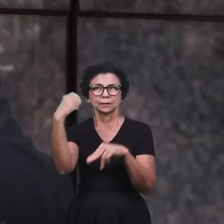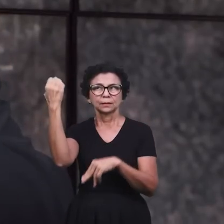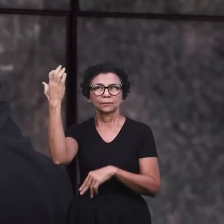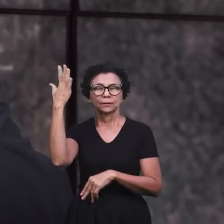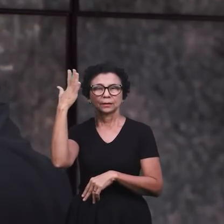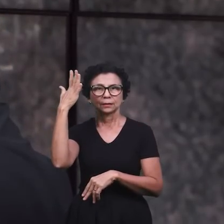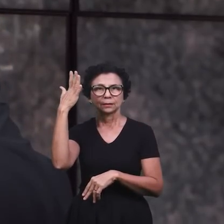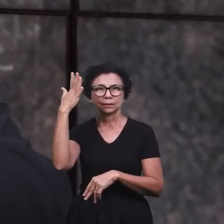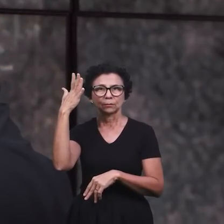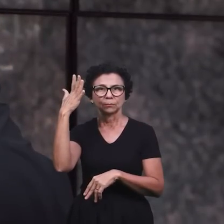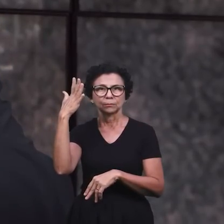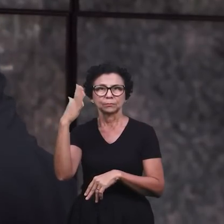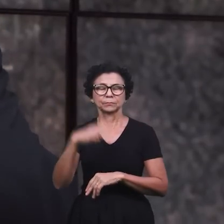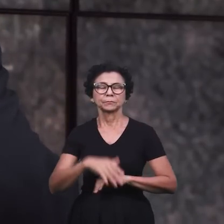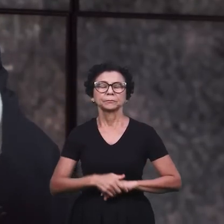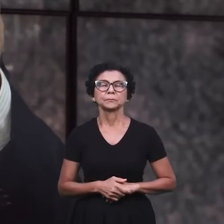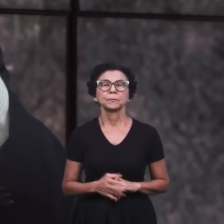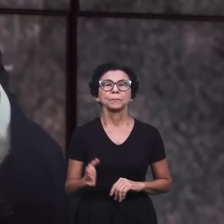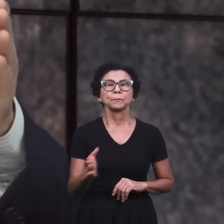pessoa do Senhor Jesus.